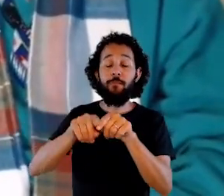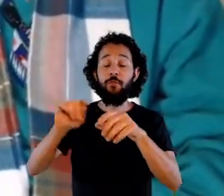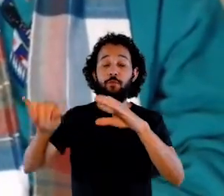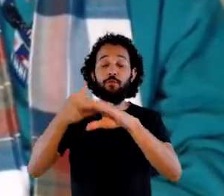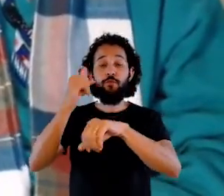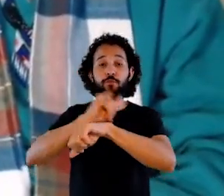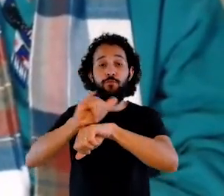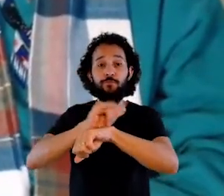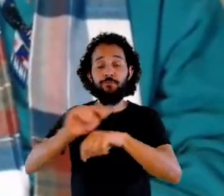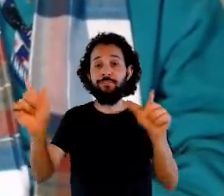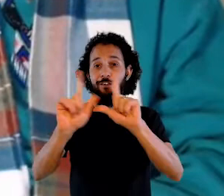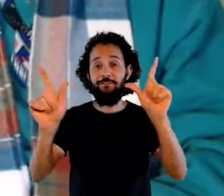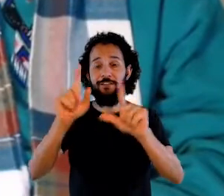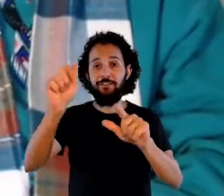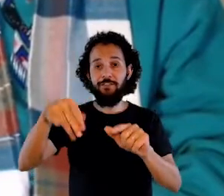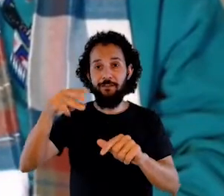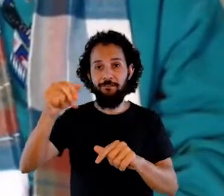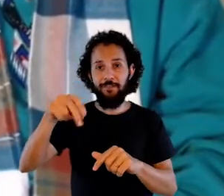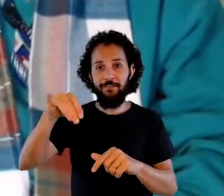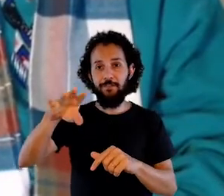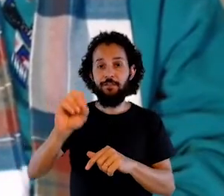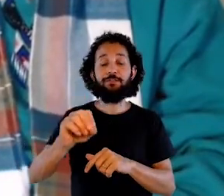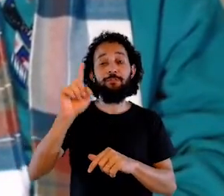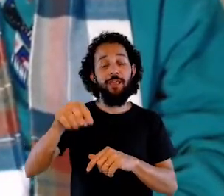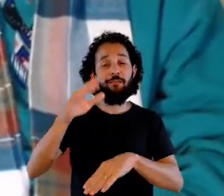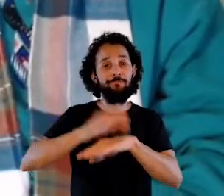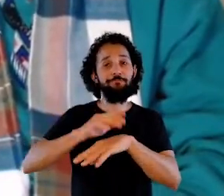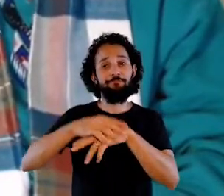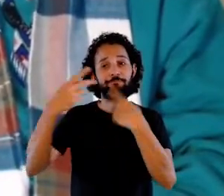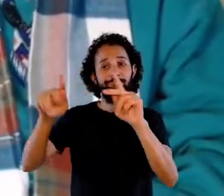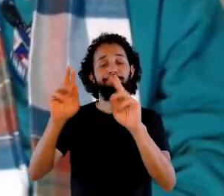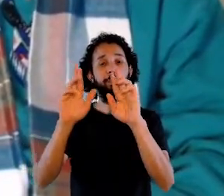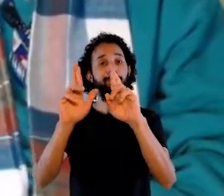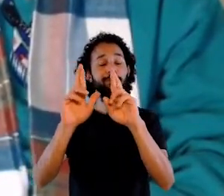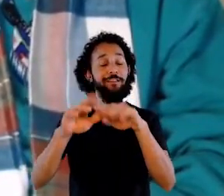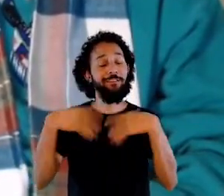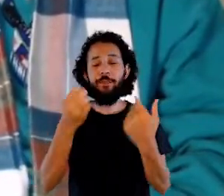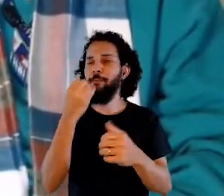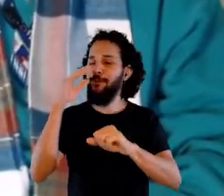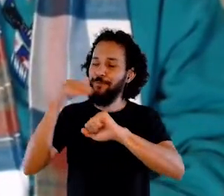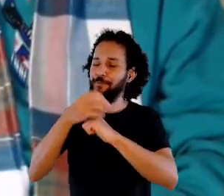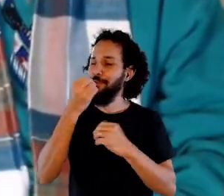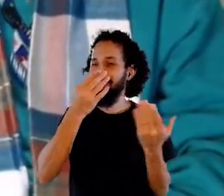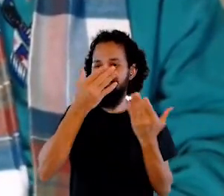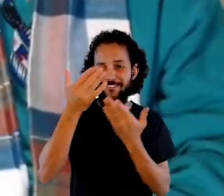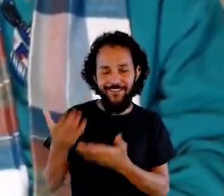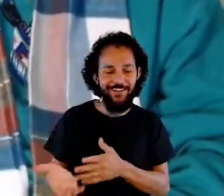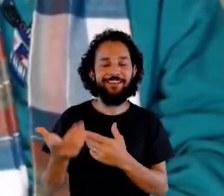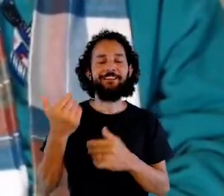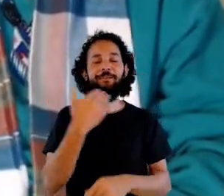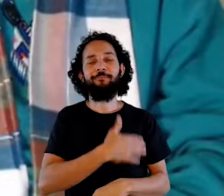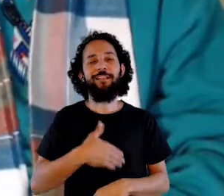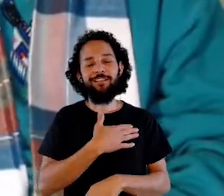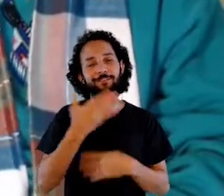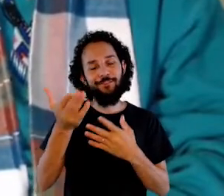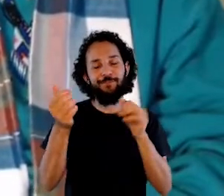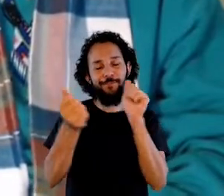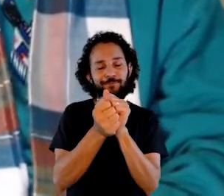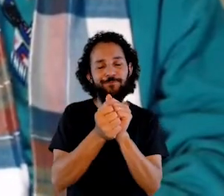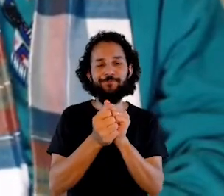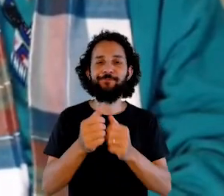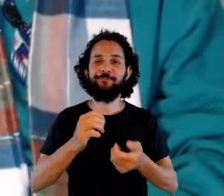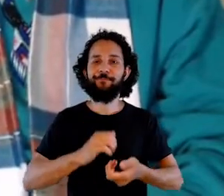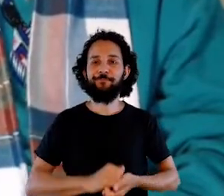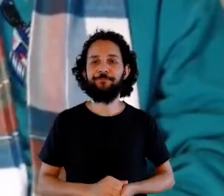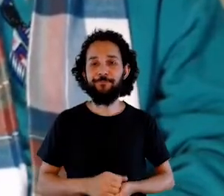que também é uma iniciativa do Léo. Então, Léo, boa noite, seja bem-vindo, prazer ter você aqui com a gente. Boa noite a todos nessa